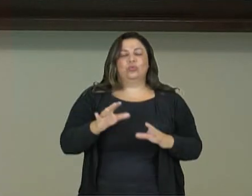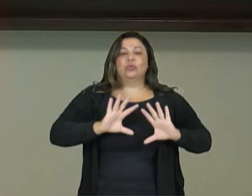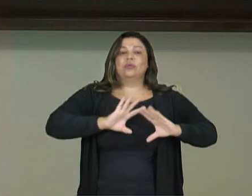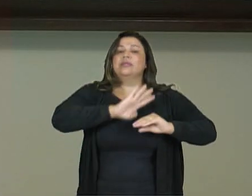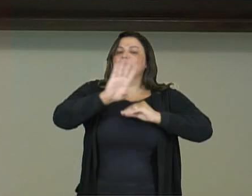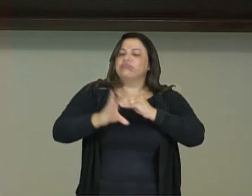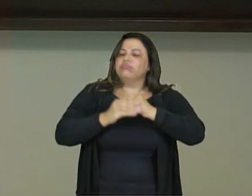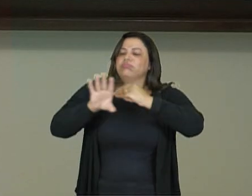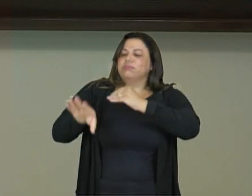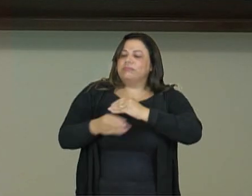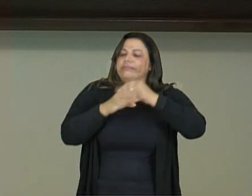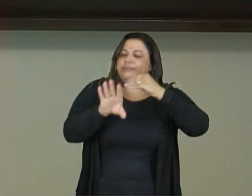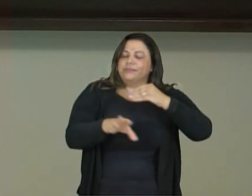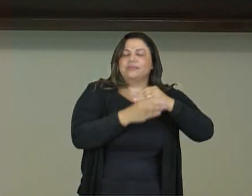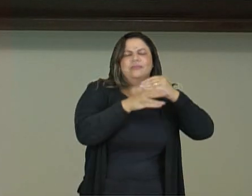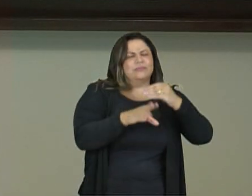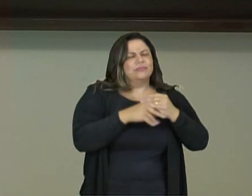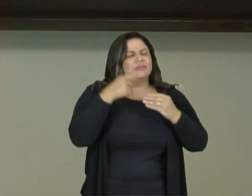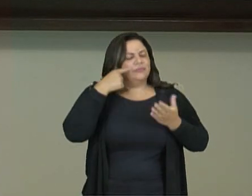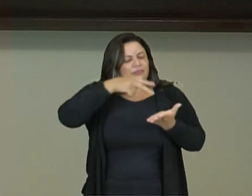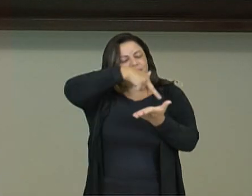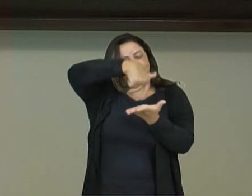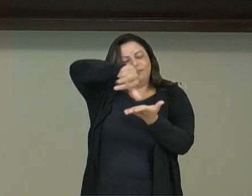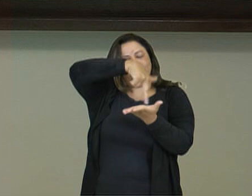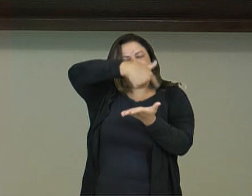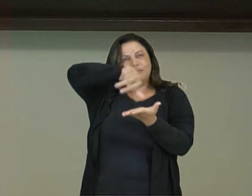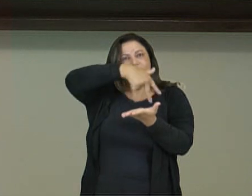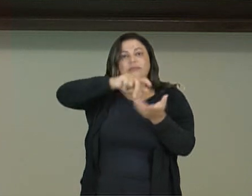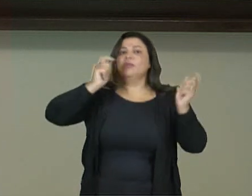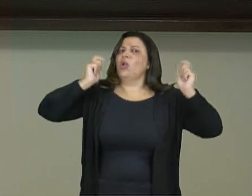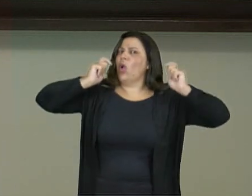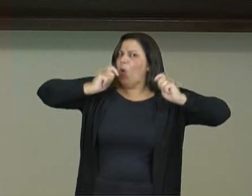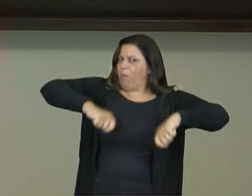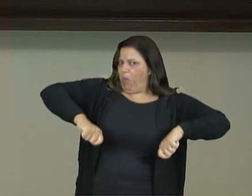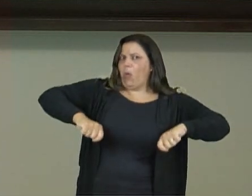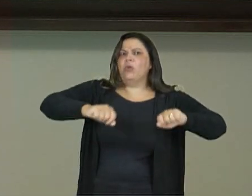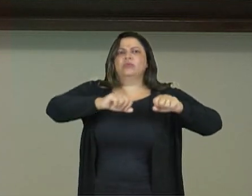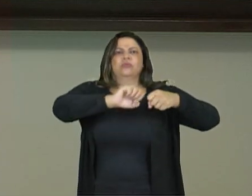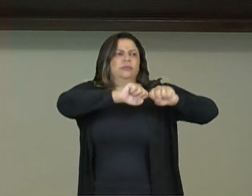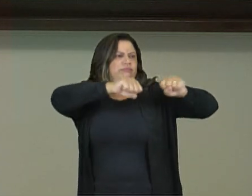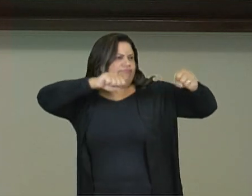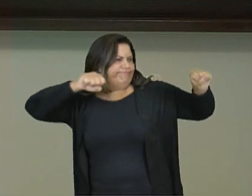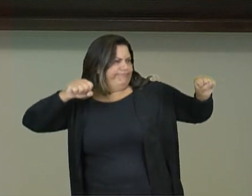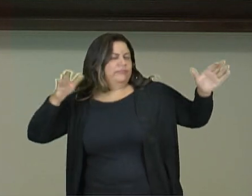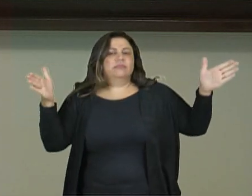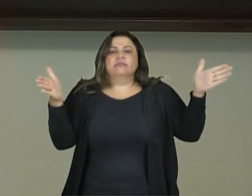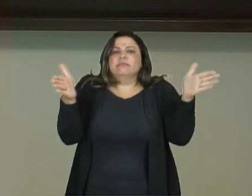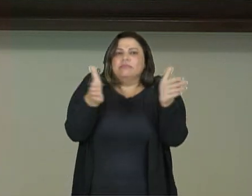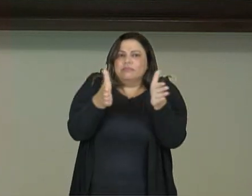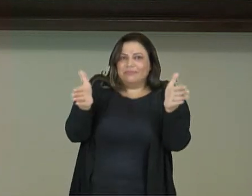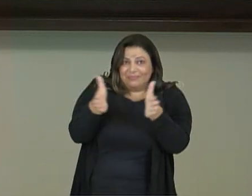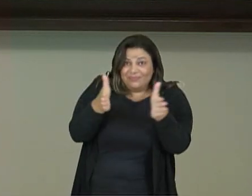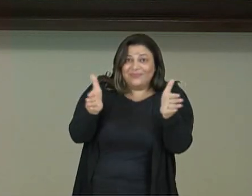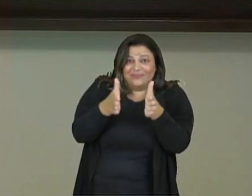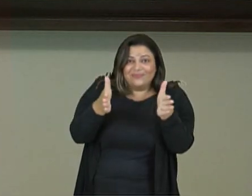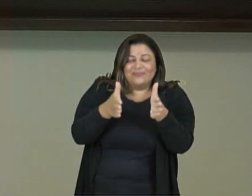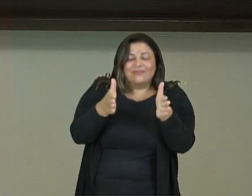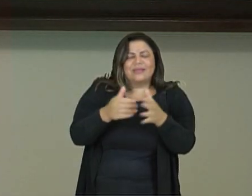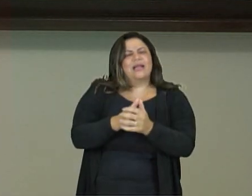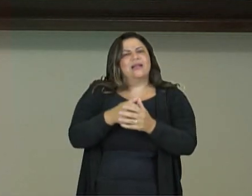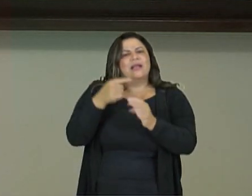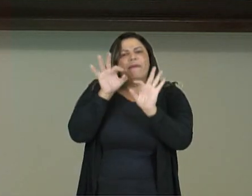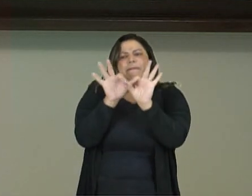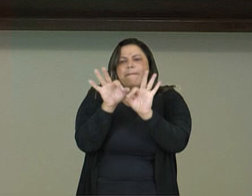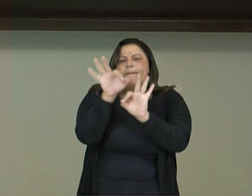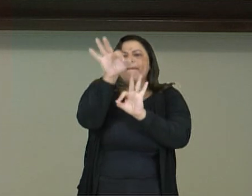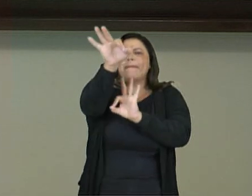ali a minha coreografia, eu posso pensar que eu posso fazer um movimento grande, um movimento pequeno, eu posso pensar na